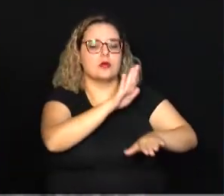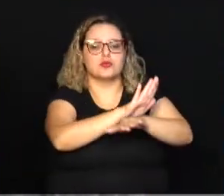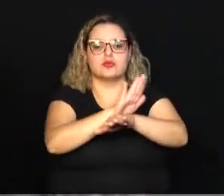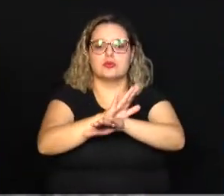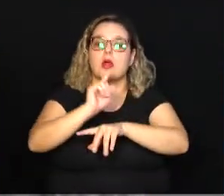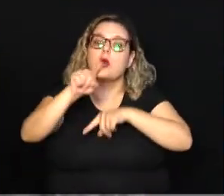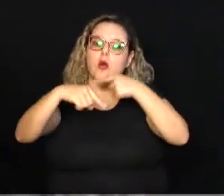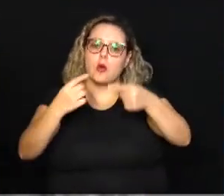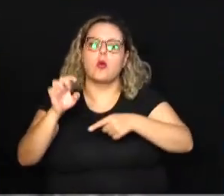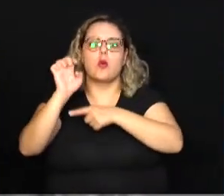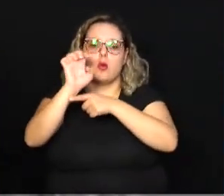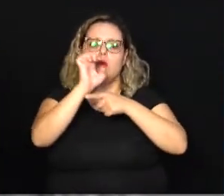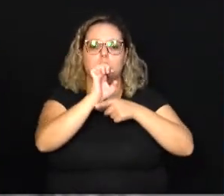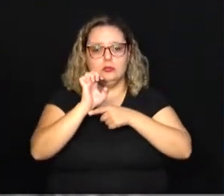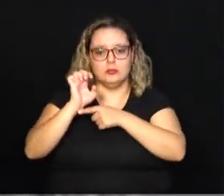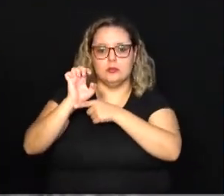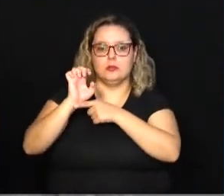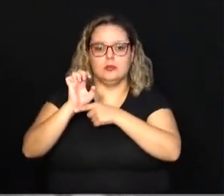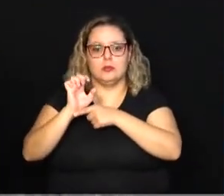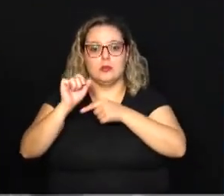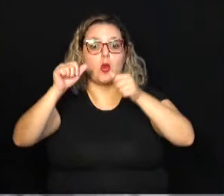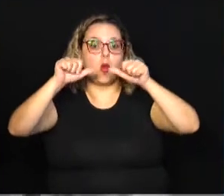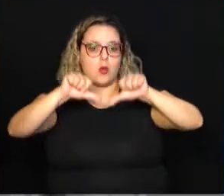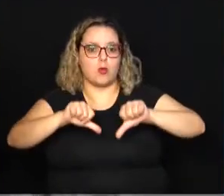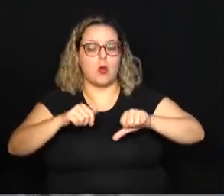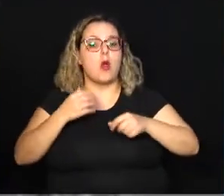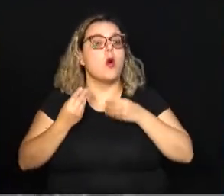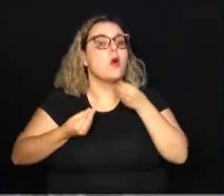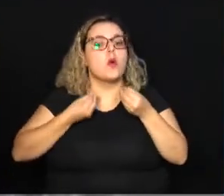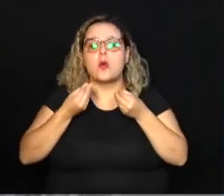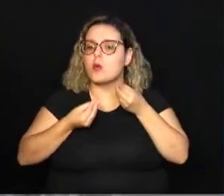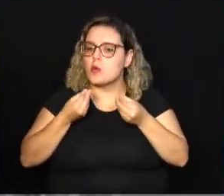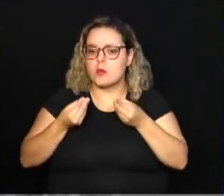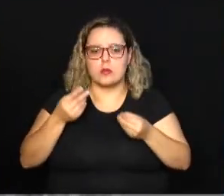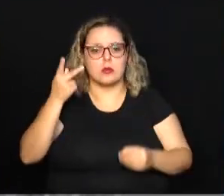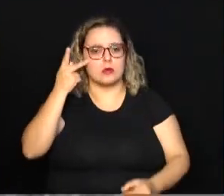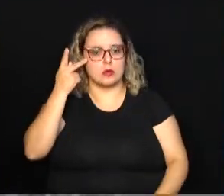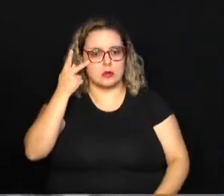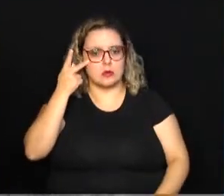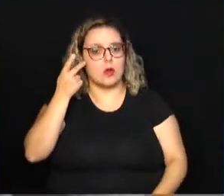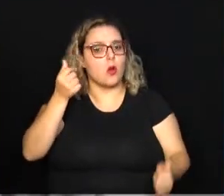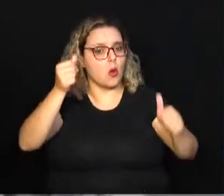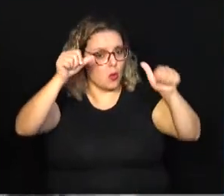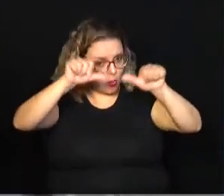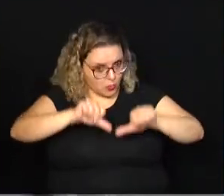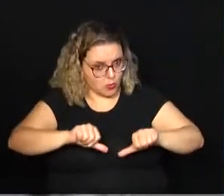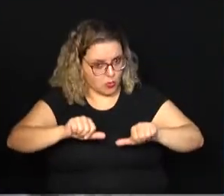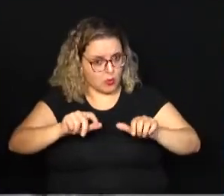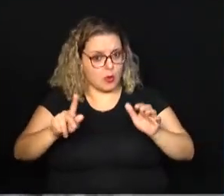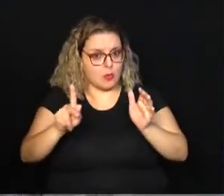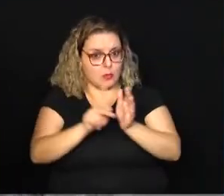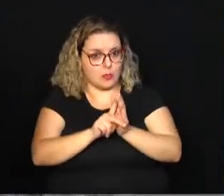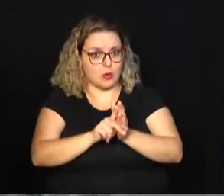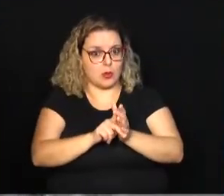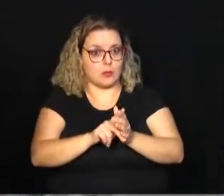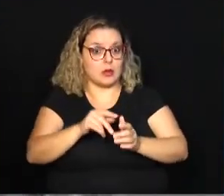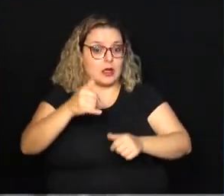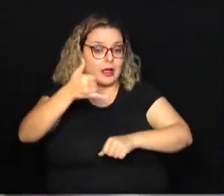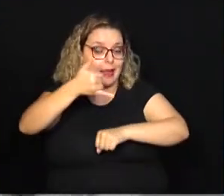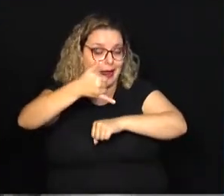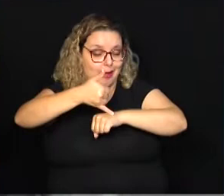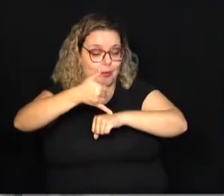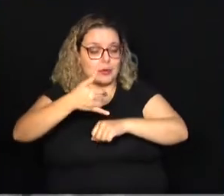estados que estão com uma situação pior. Com o estado de São Paulo também chegando na situação, com a própria grande São Paulo, a capital,